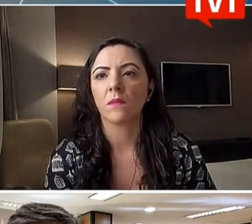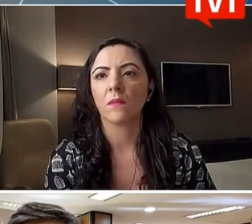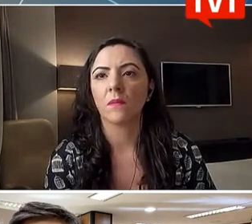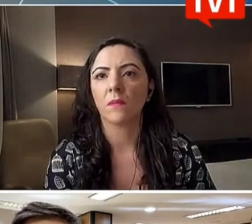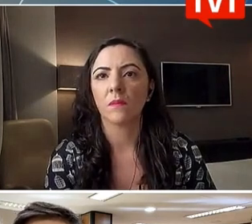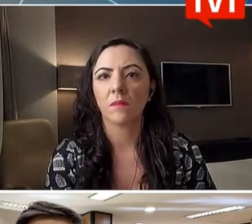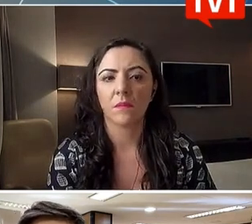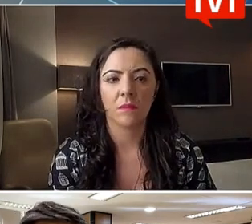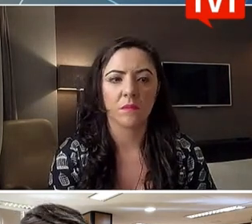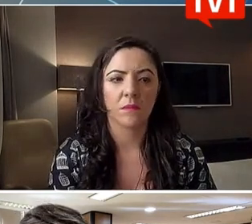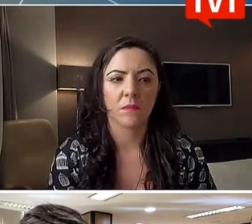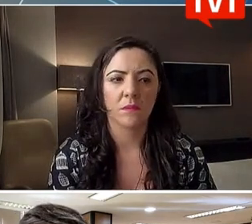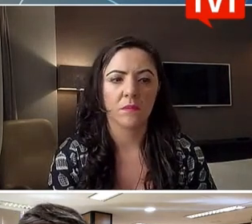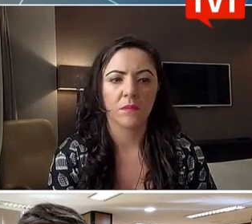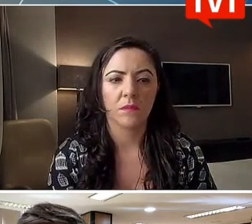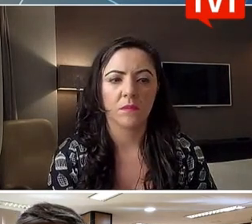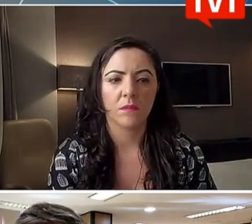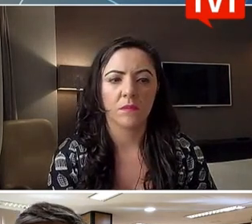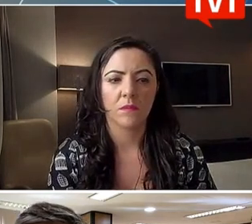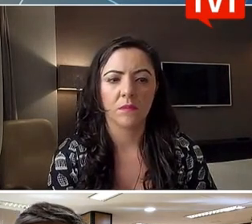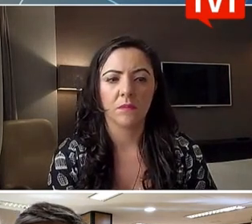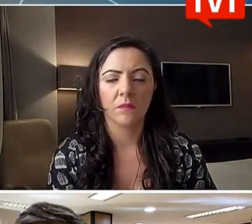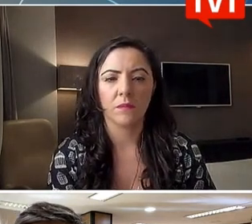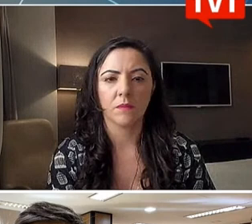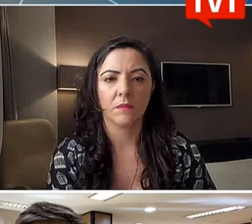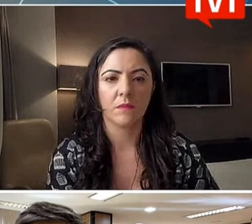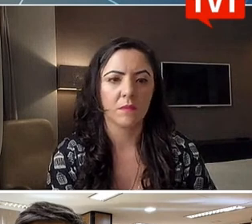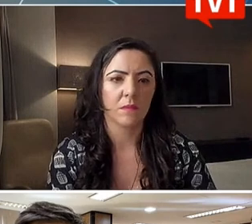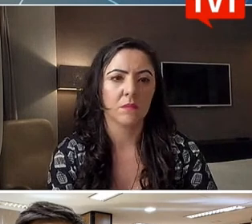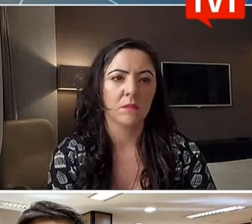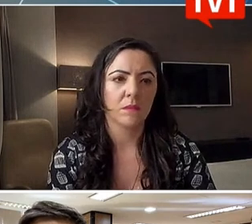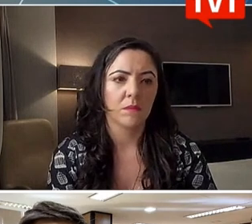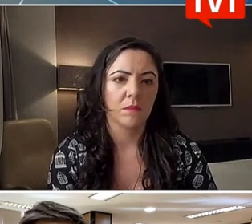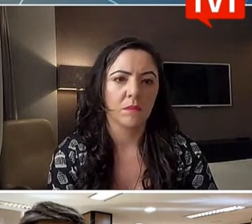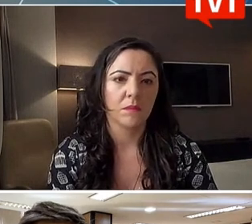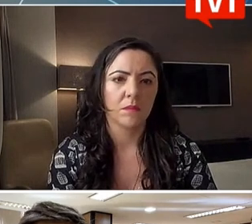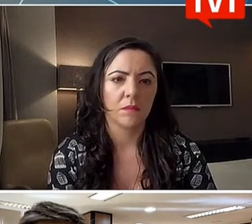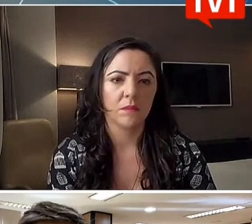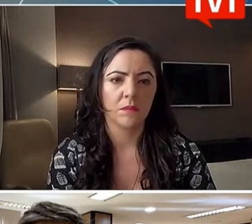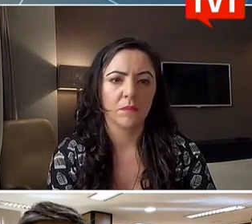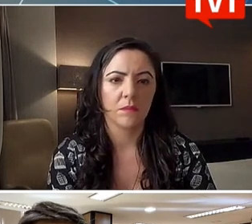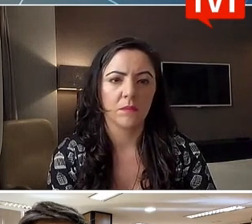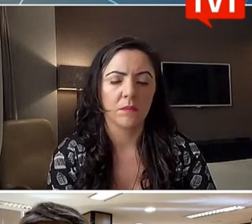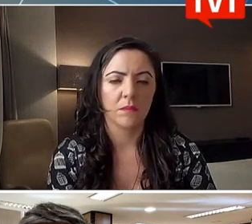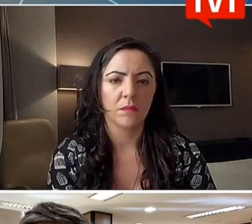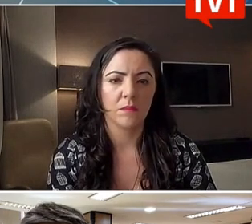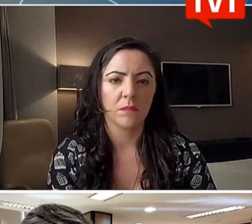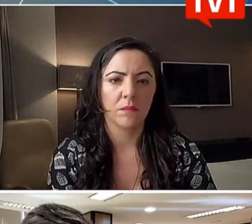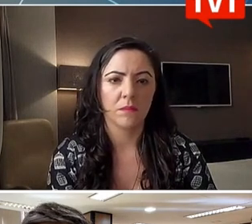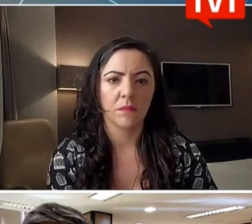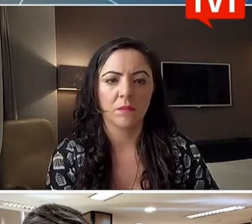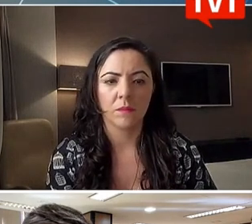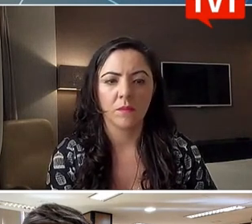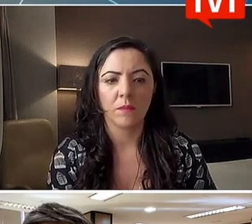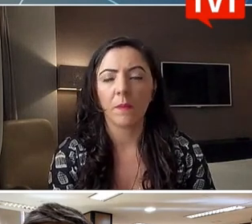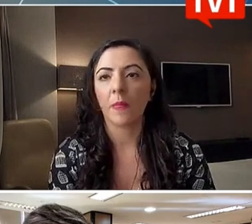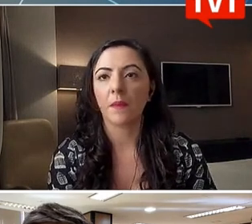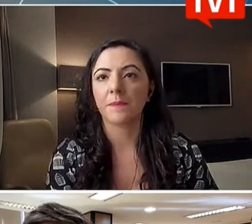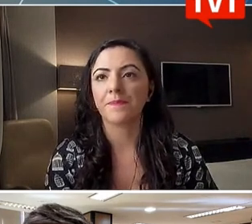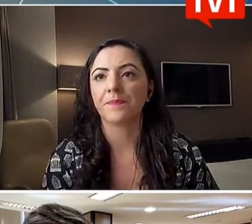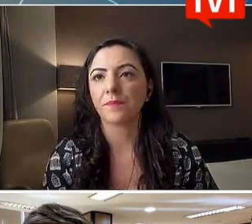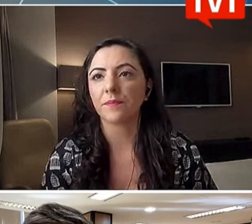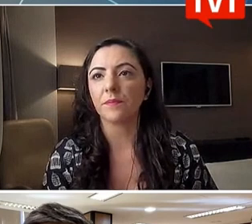de Janeiro. Então, é um avanço nas investigações, mas claro, fica sempre a pergunta de quem mandou